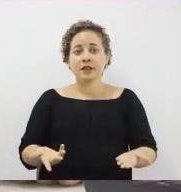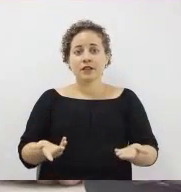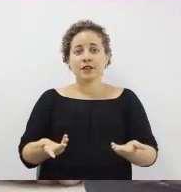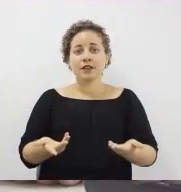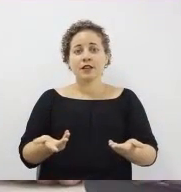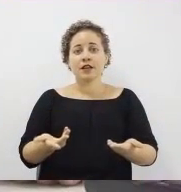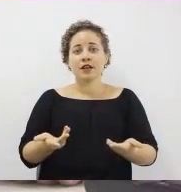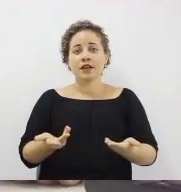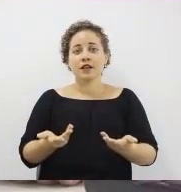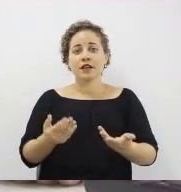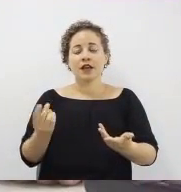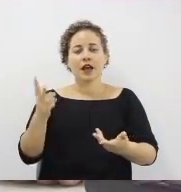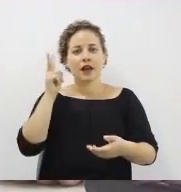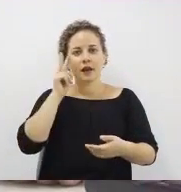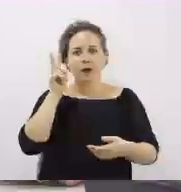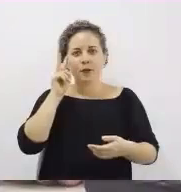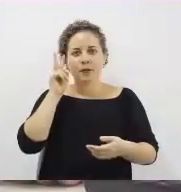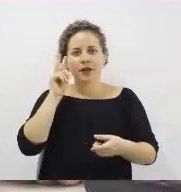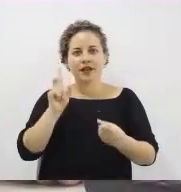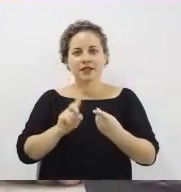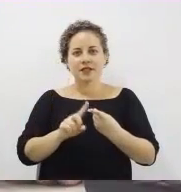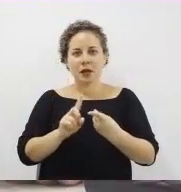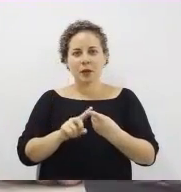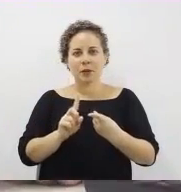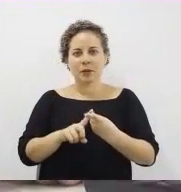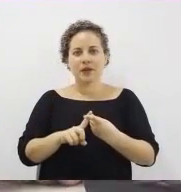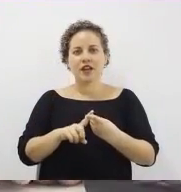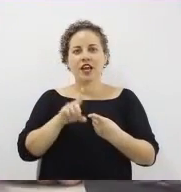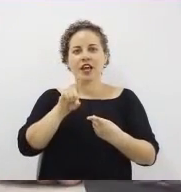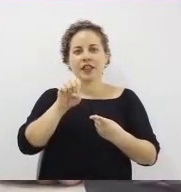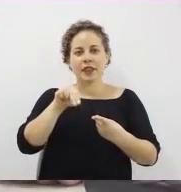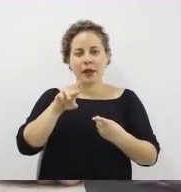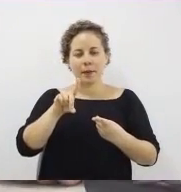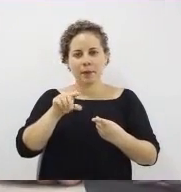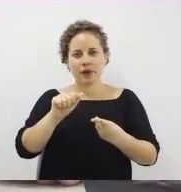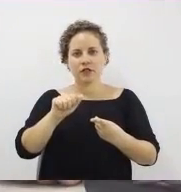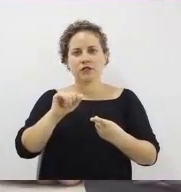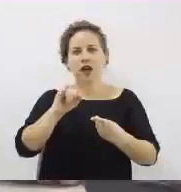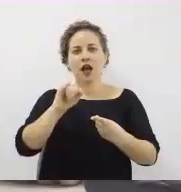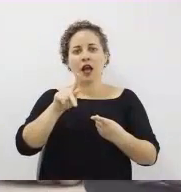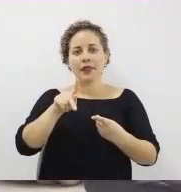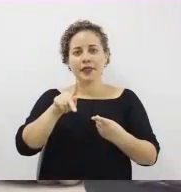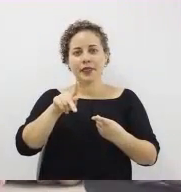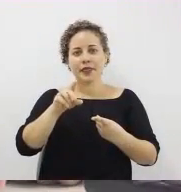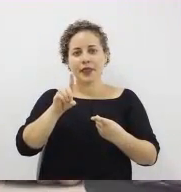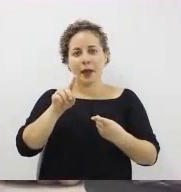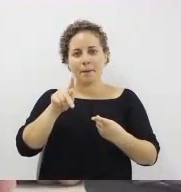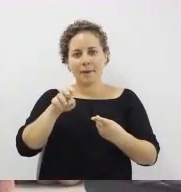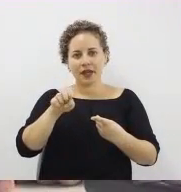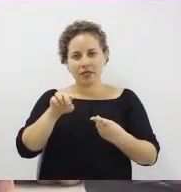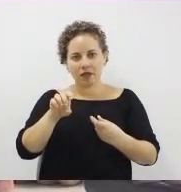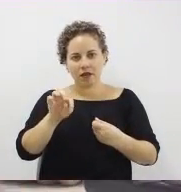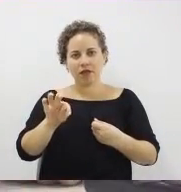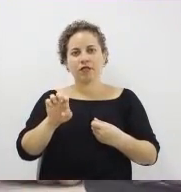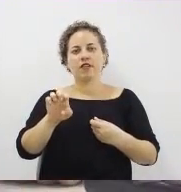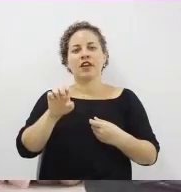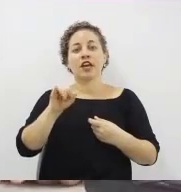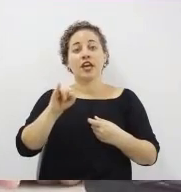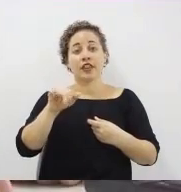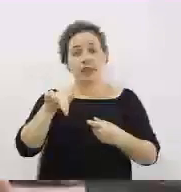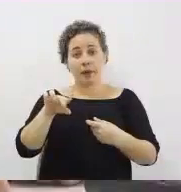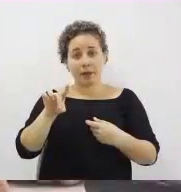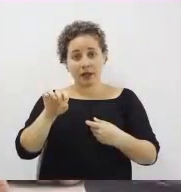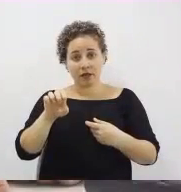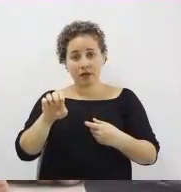importante relembrar os conceitos de demanda dependente e independente. A demanda dependente é